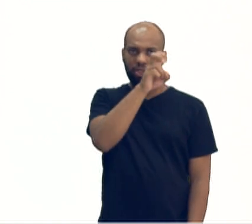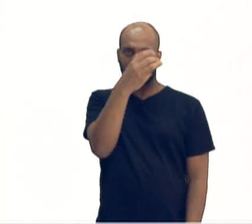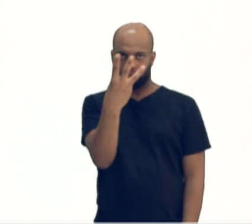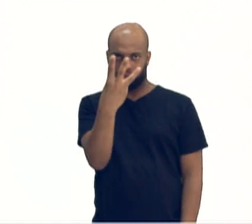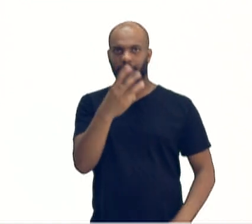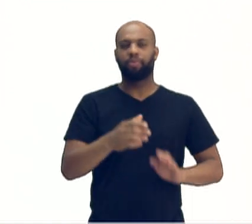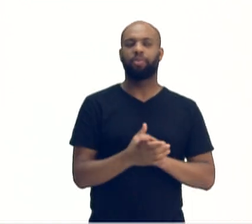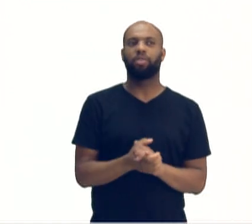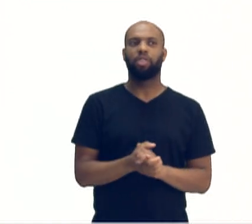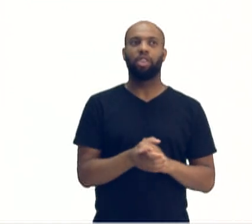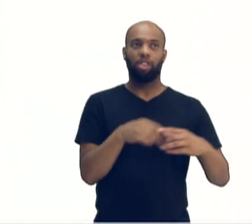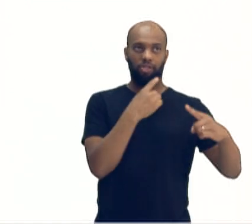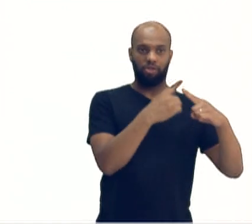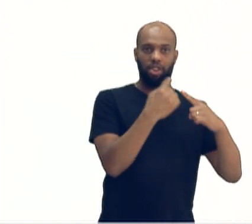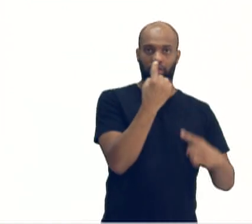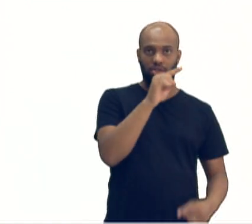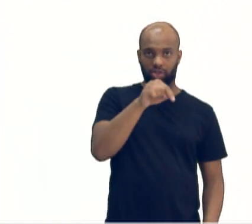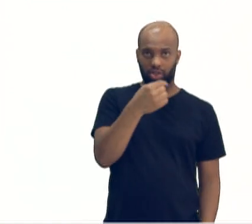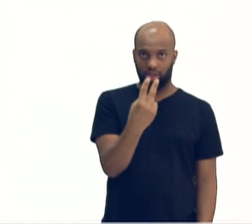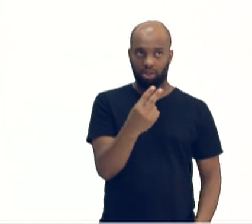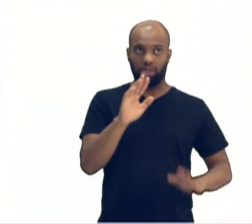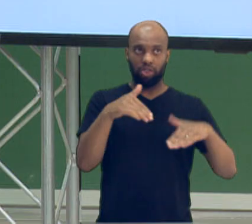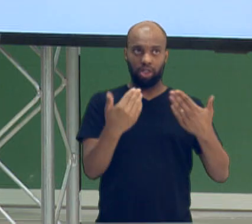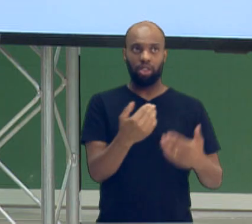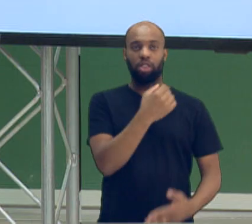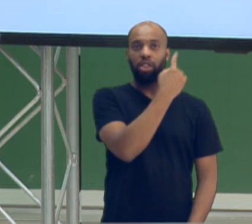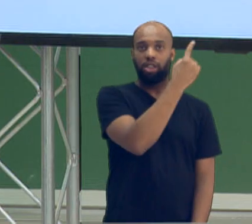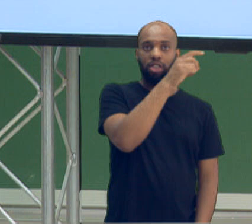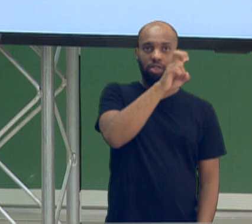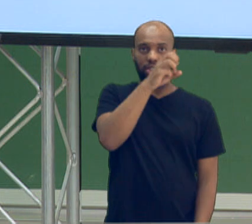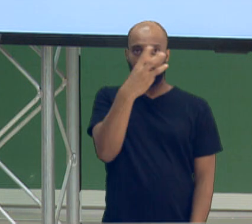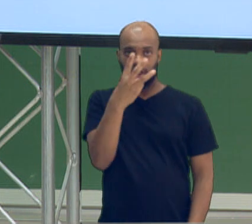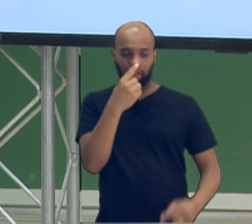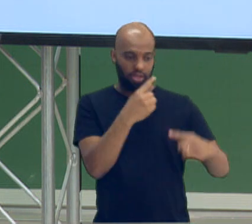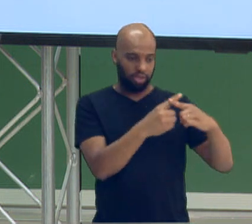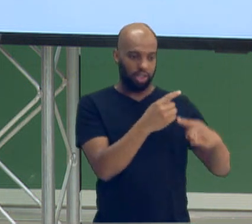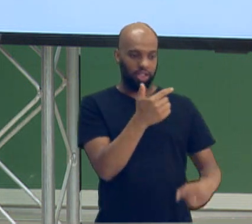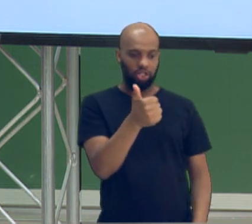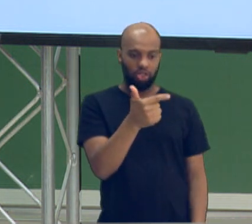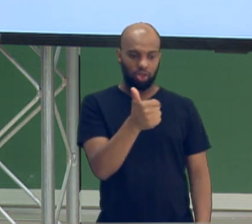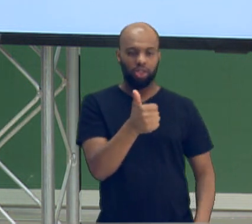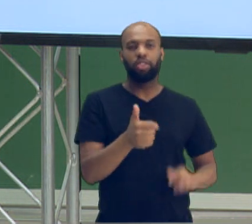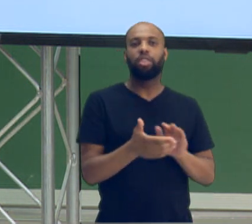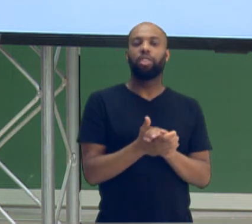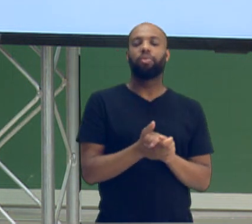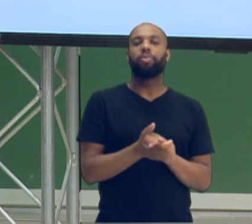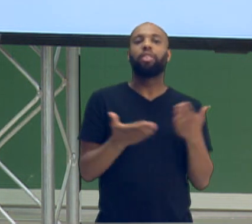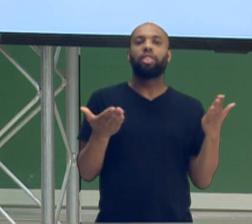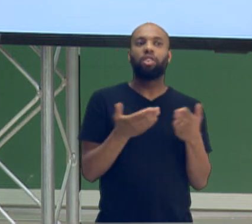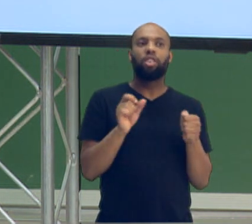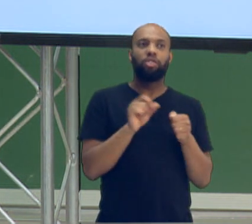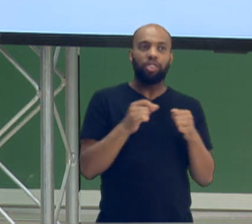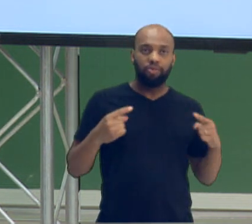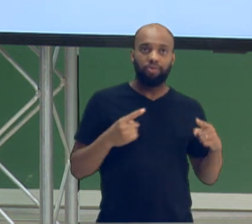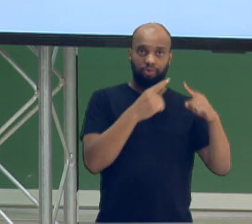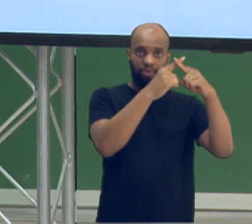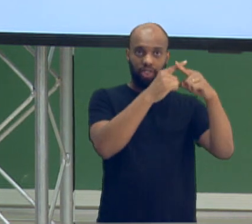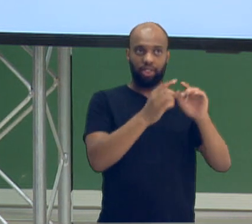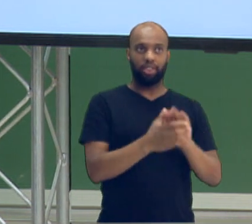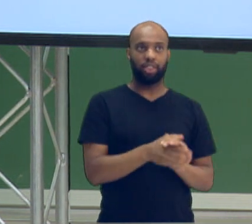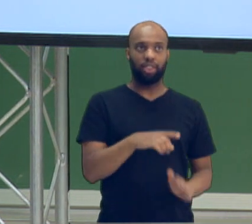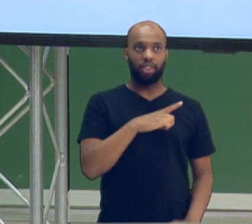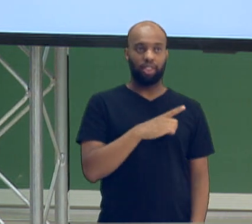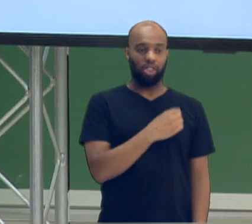vezes 1,2. Então, vou pensar no 153 vezes 12. Fazendo a multiplicação, eu vou ter